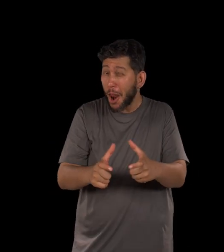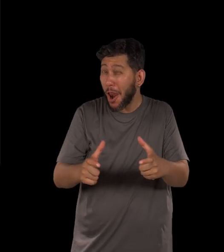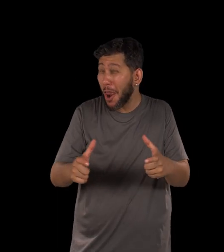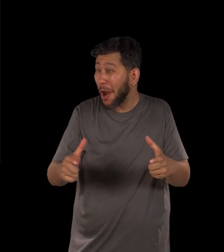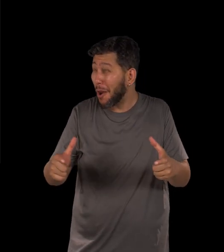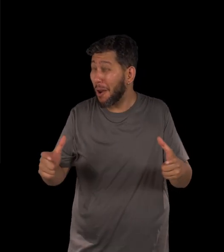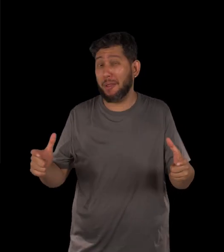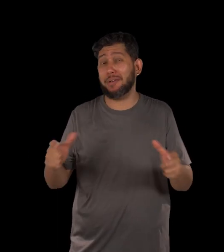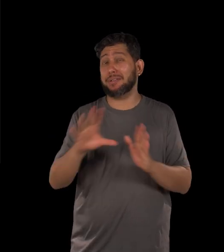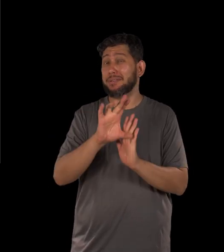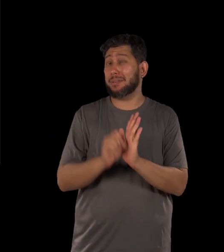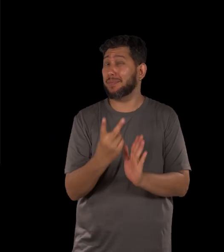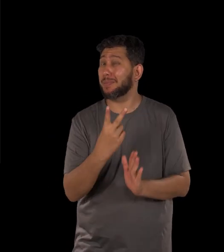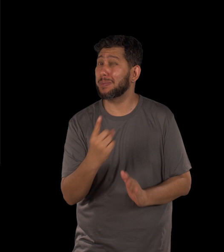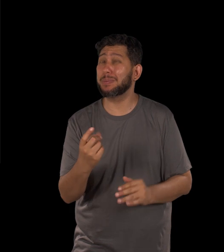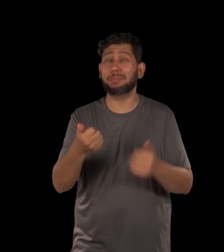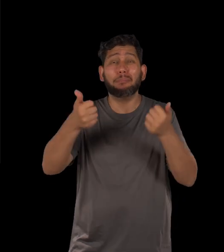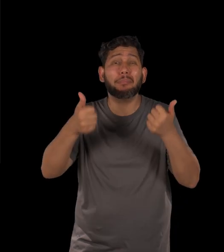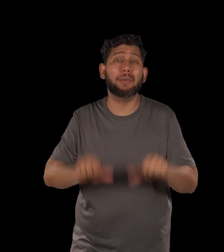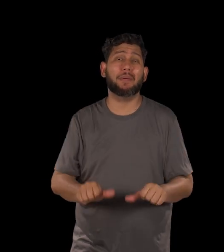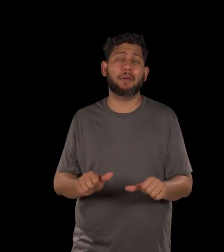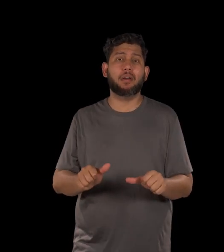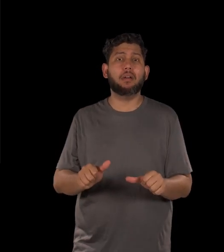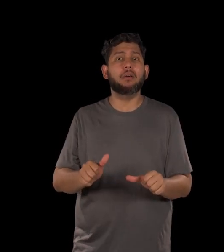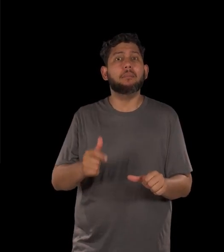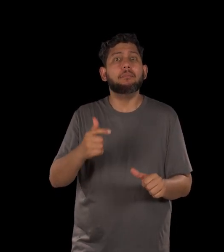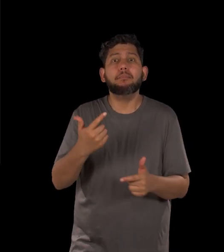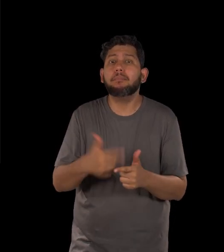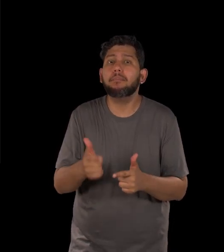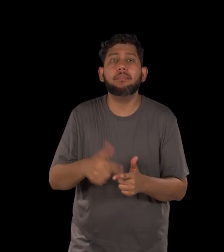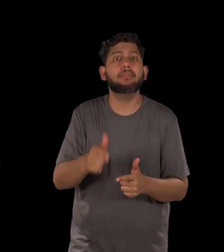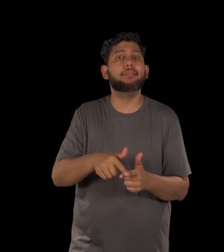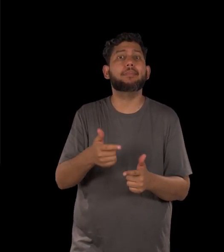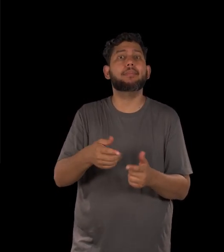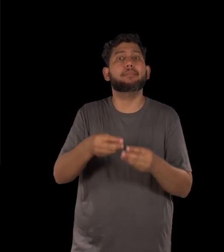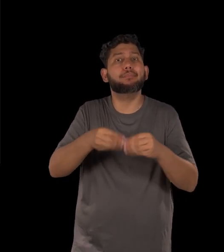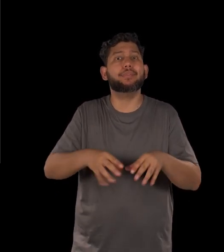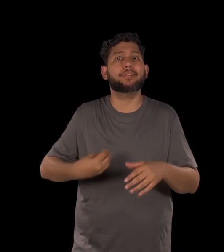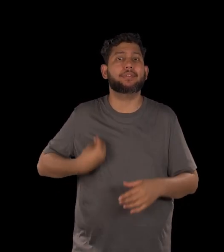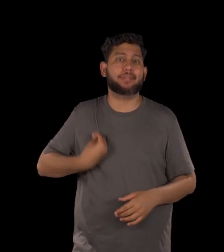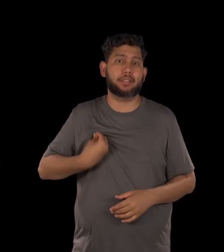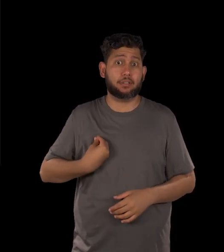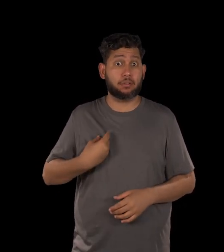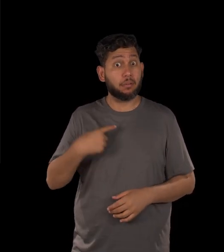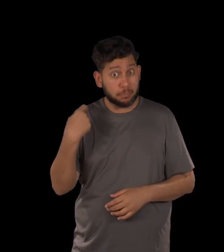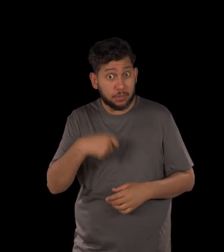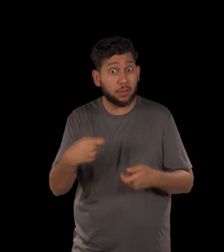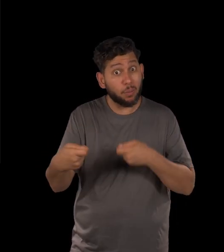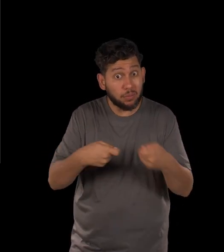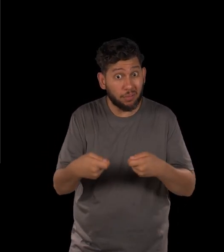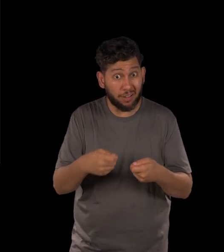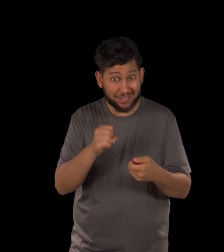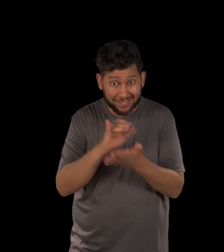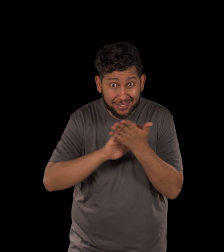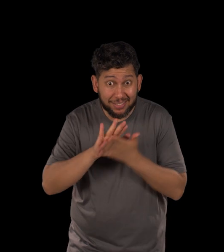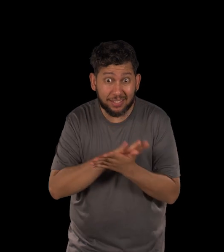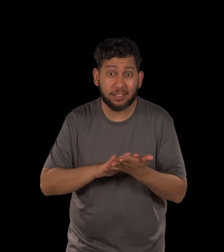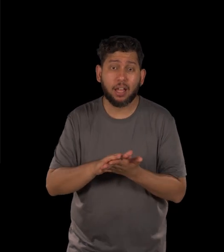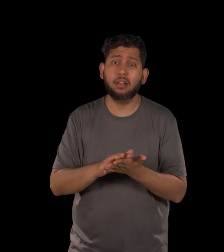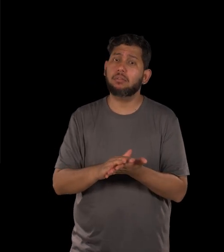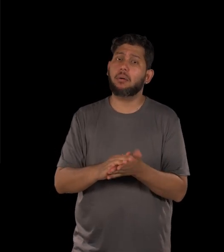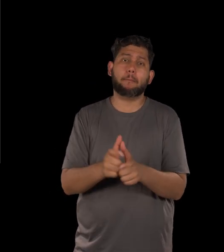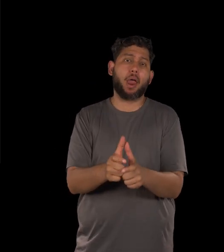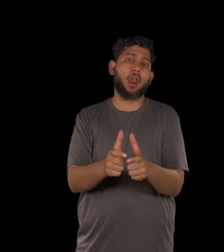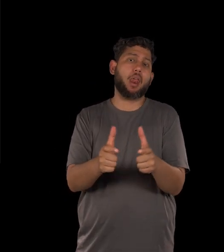século XXI, tornando-se um grande mal da vida moderna, e se não for controlado, será um caminho certo para as doenças e os distúrbios